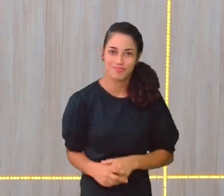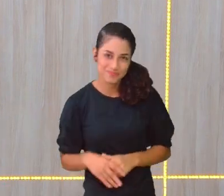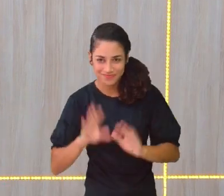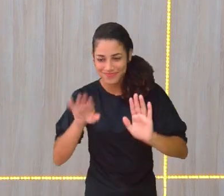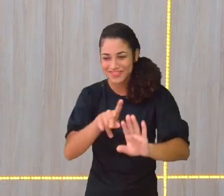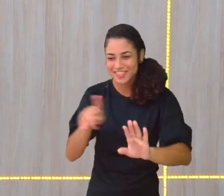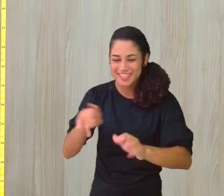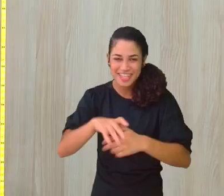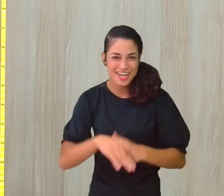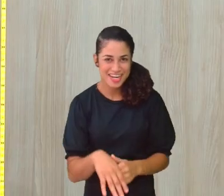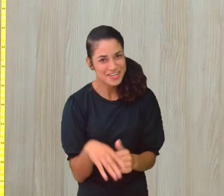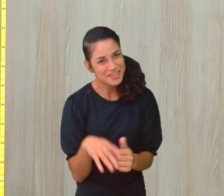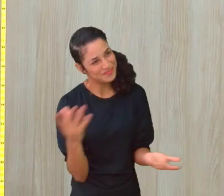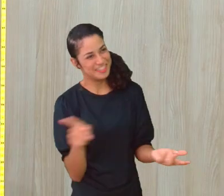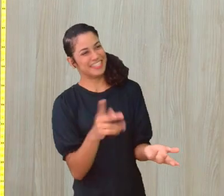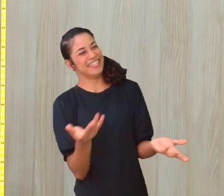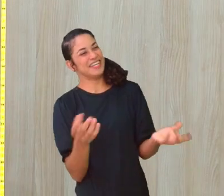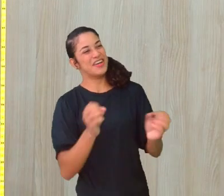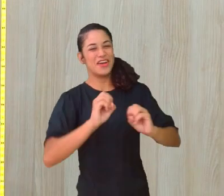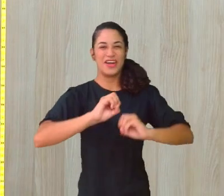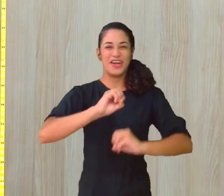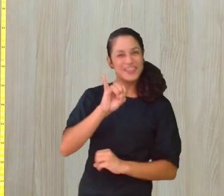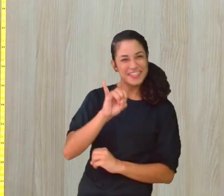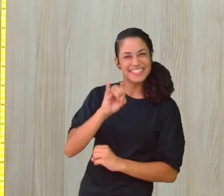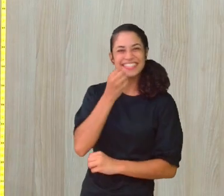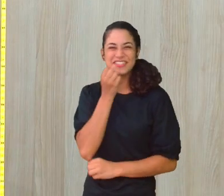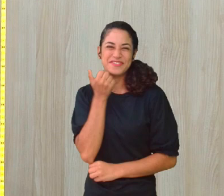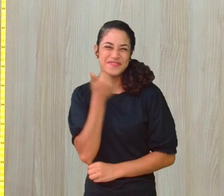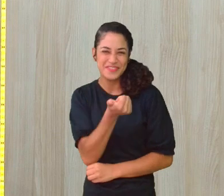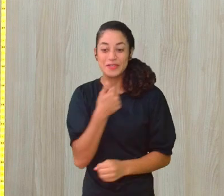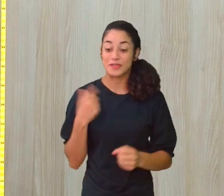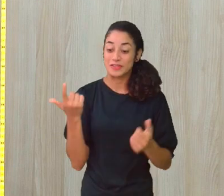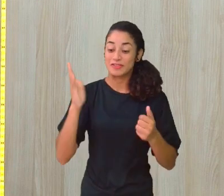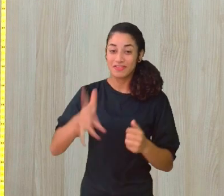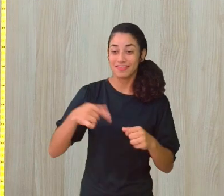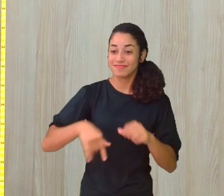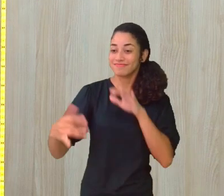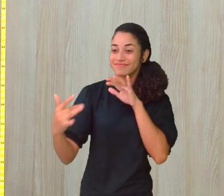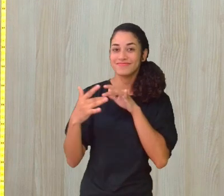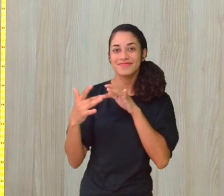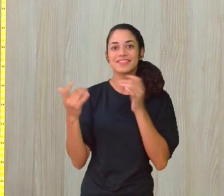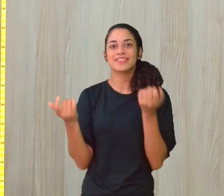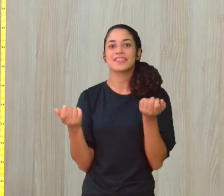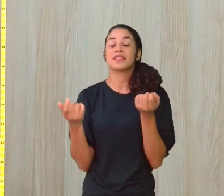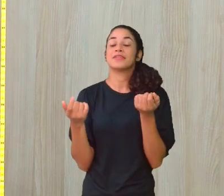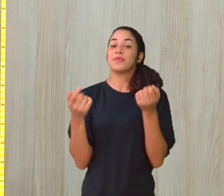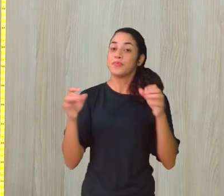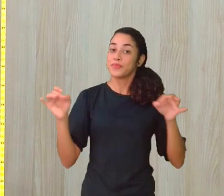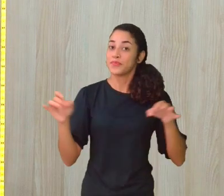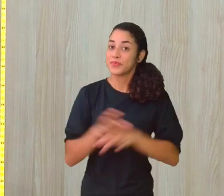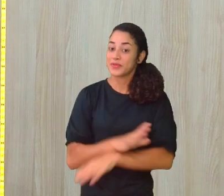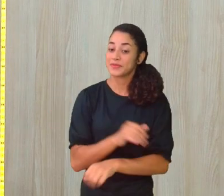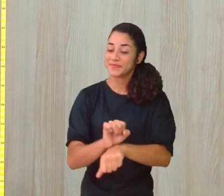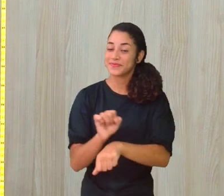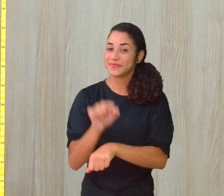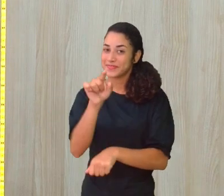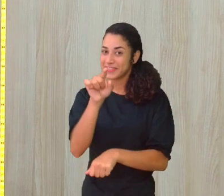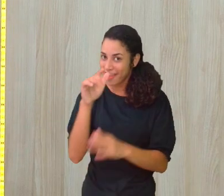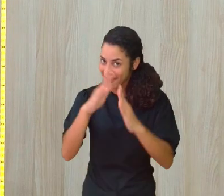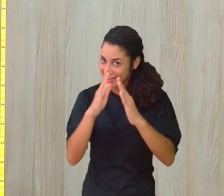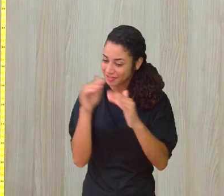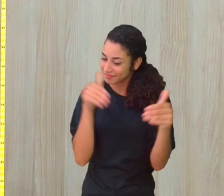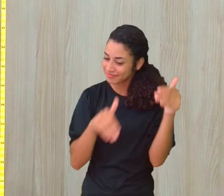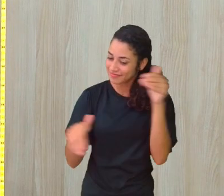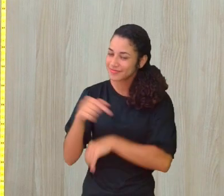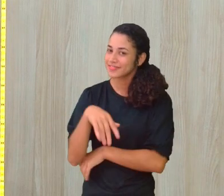Vivi. Professora Adriana, olá, já estou aqui conectada, pronta, esperando todo mundo aí em casa, que eu sei que tem um monte de